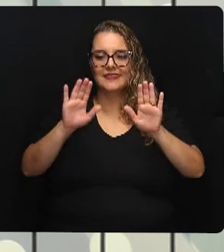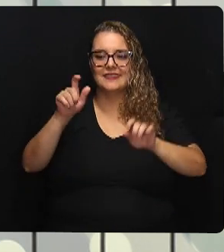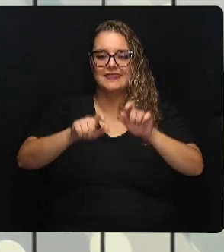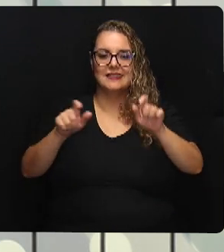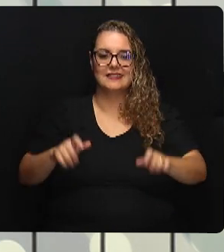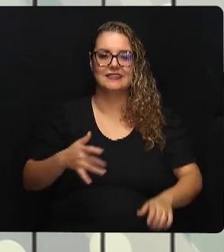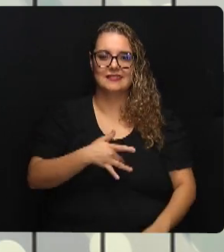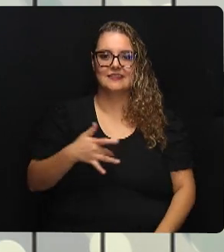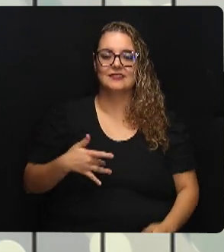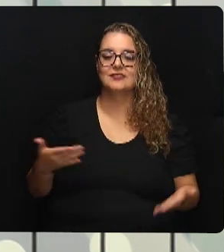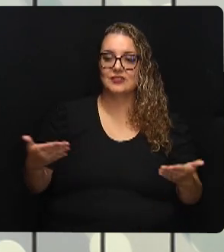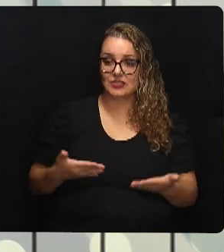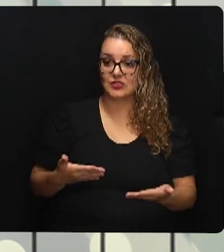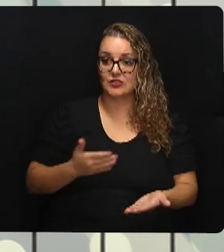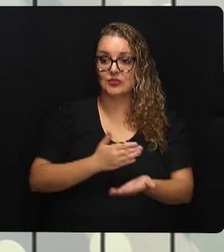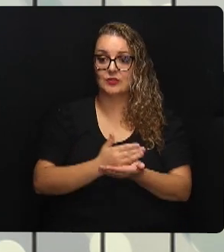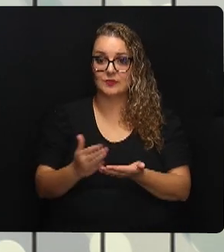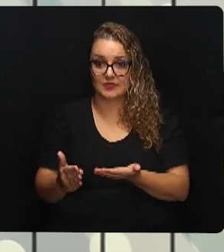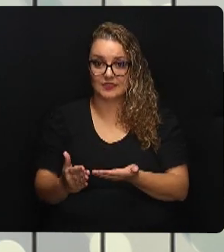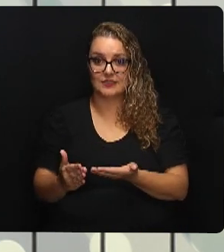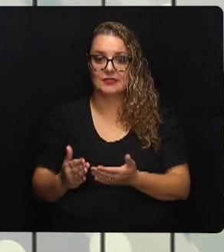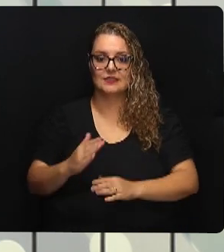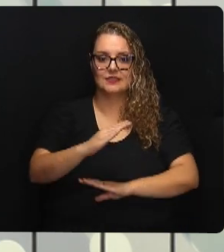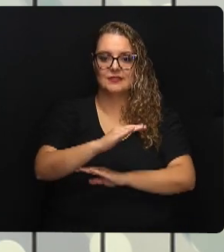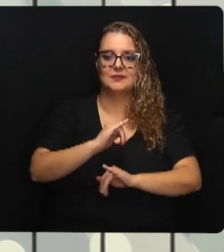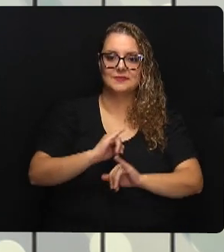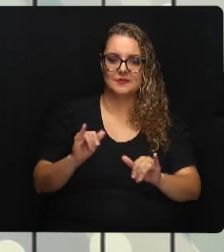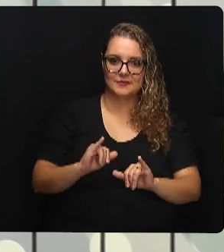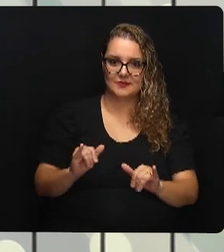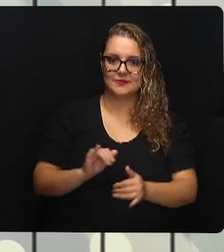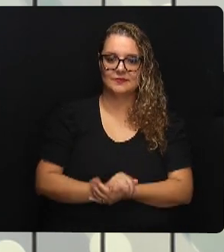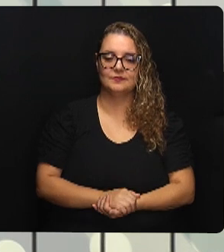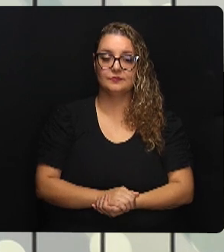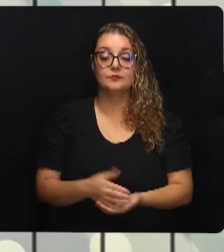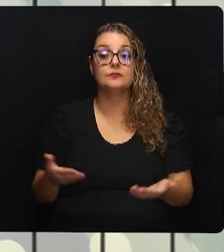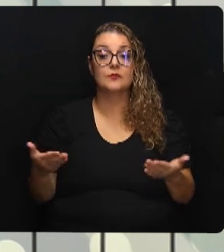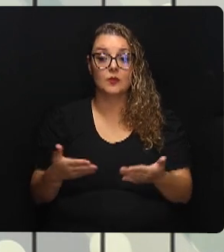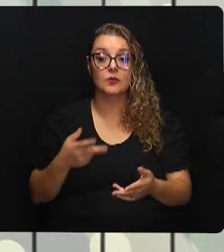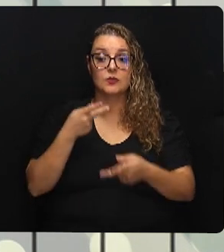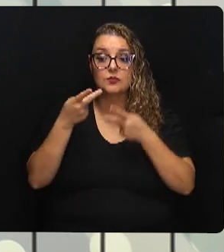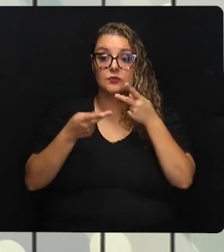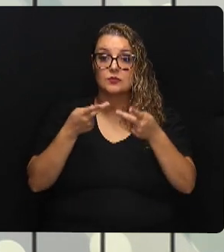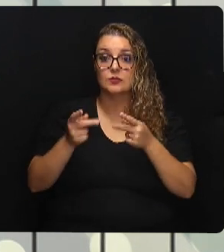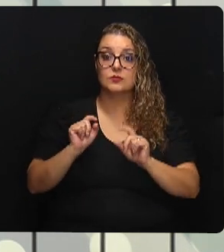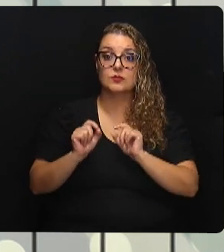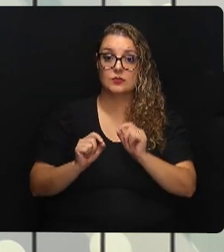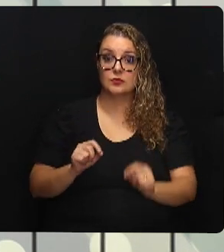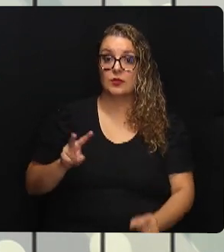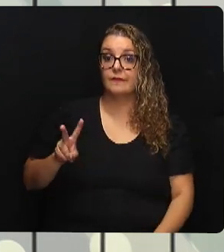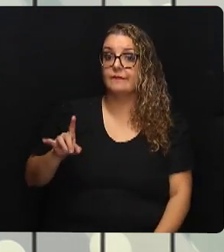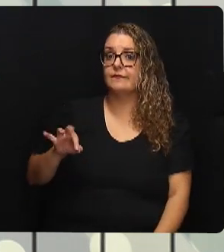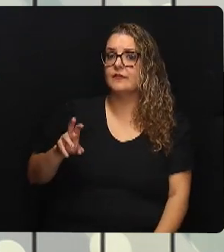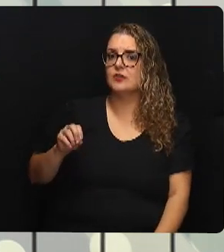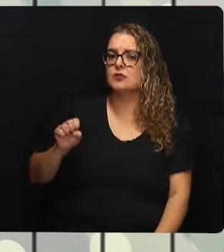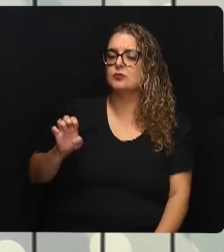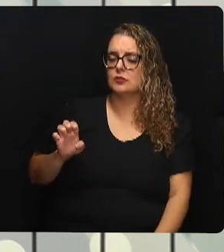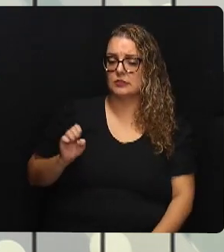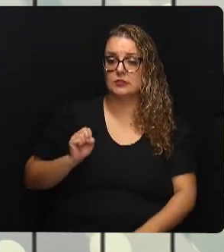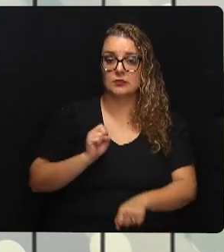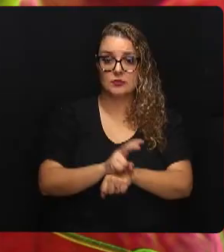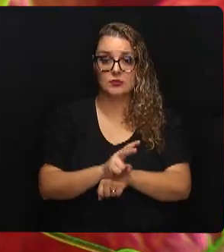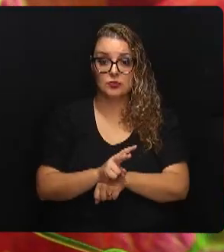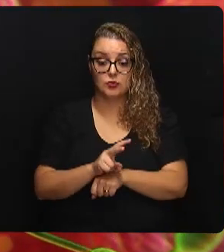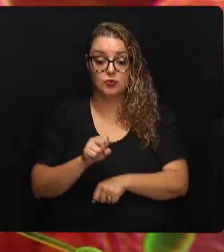Olá pessoal, mais um Saúde Agora começando aqui na programação da TV Câmara Campinas. E hoje nós vamos falar sobre